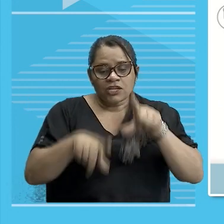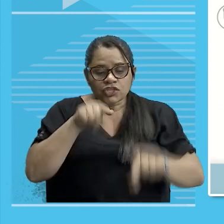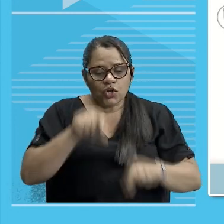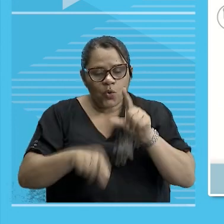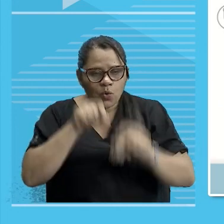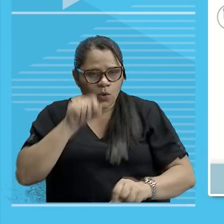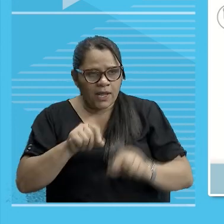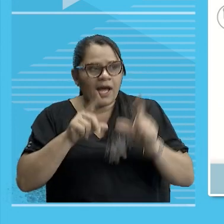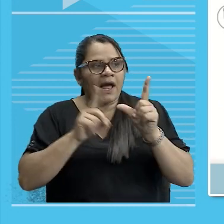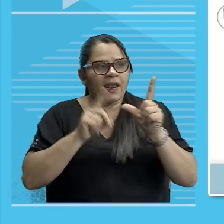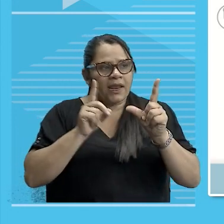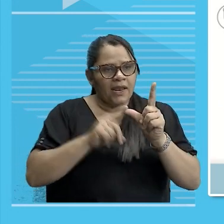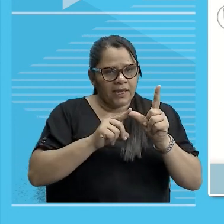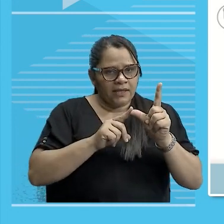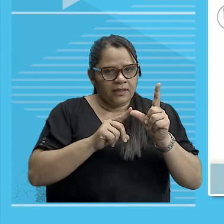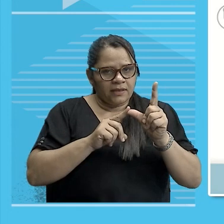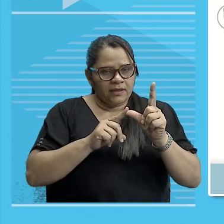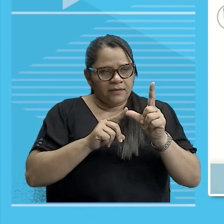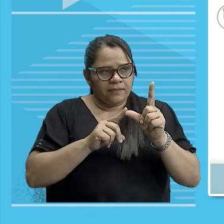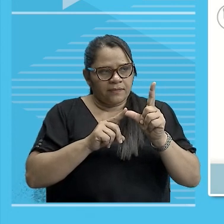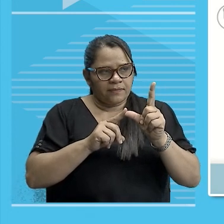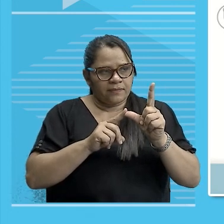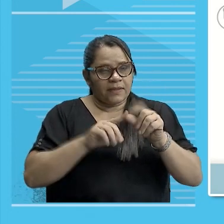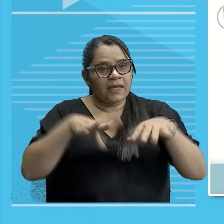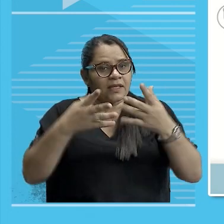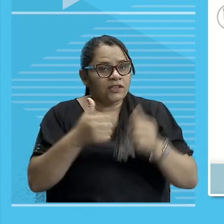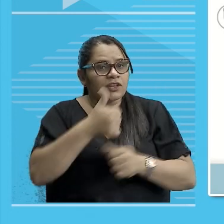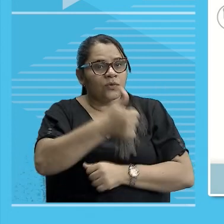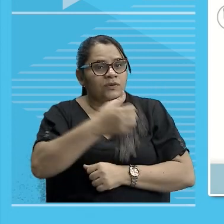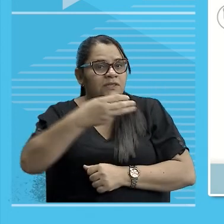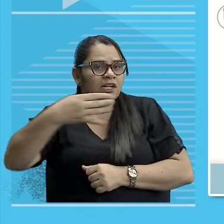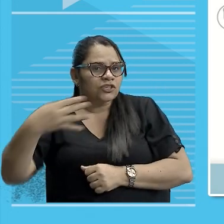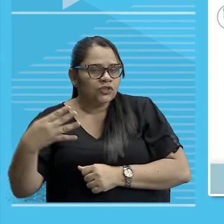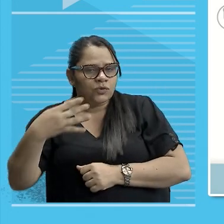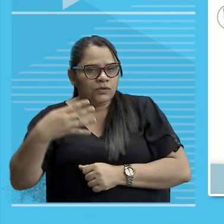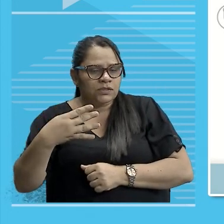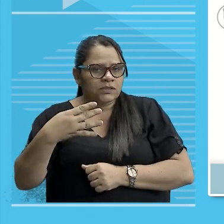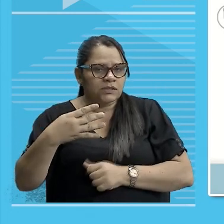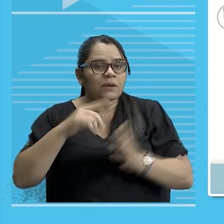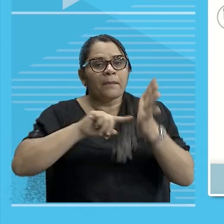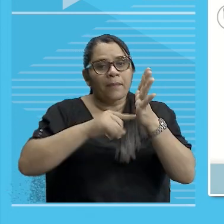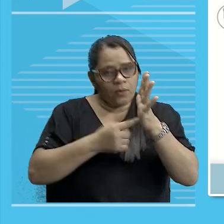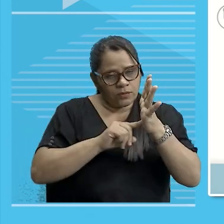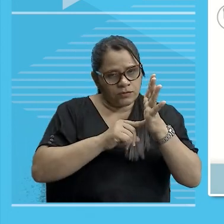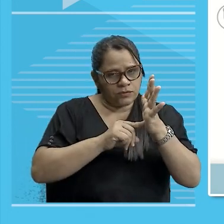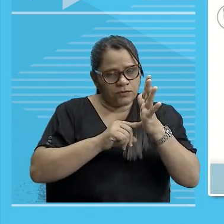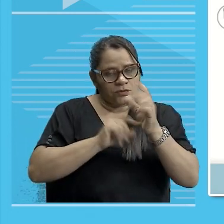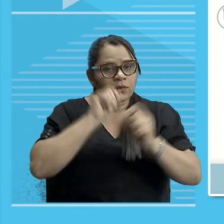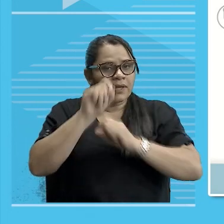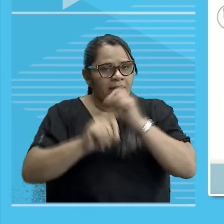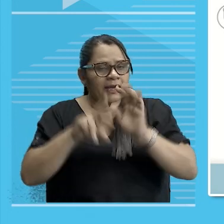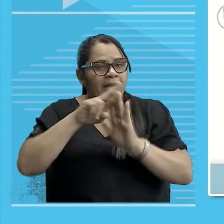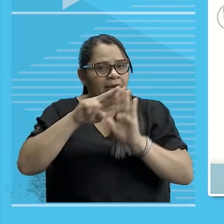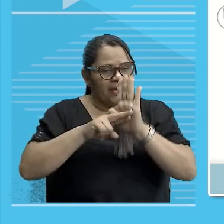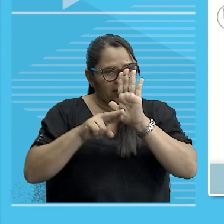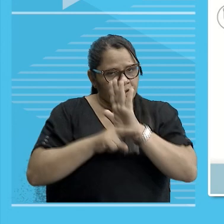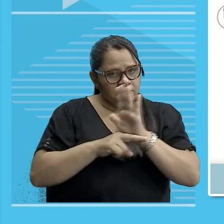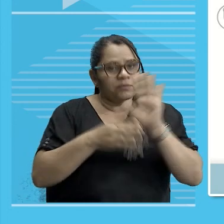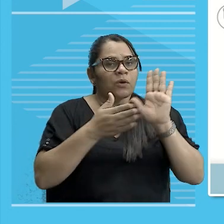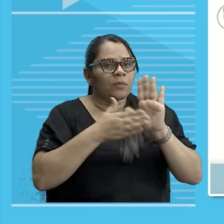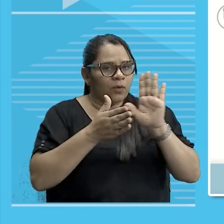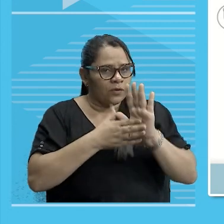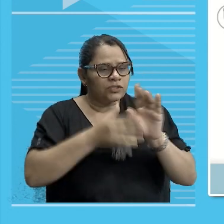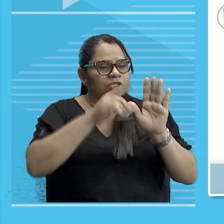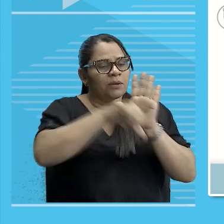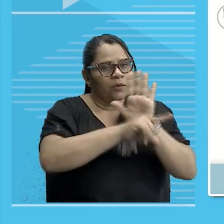item entre os 14 pontos propostos por deem para implementação